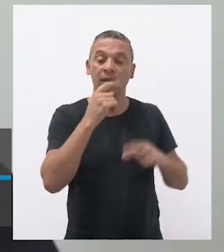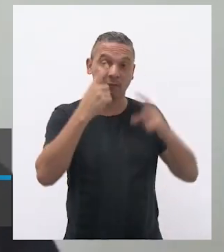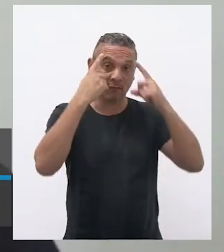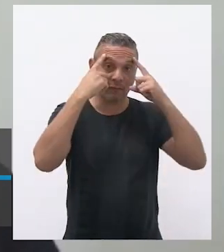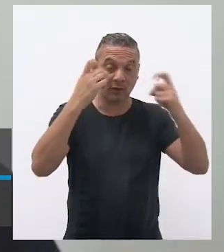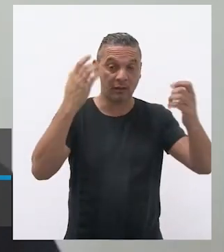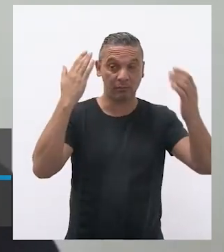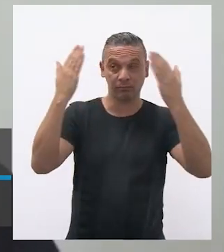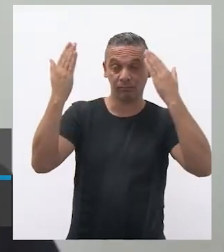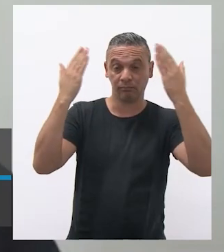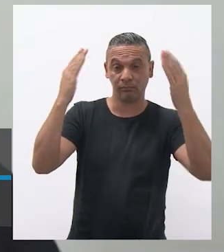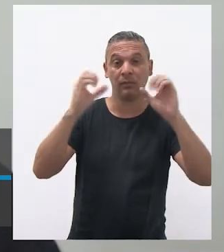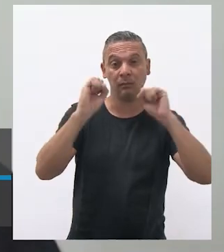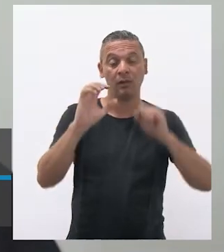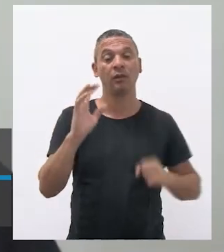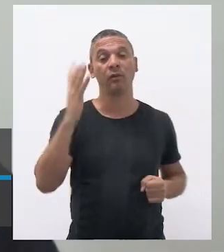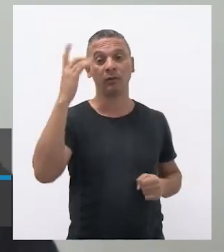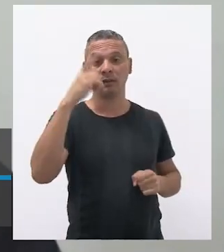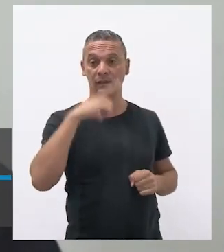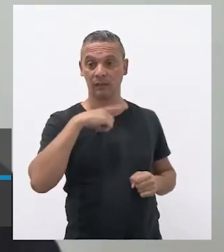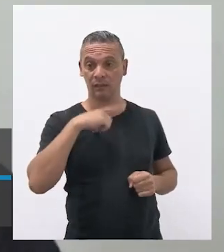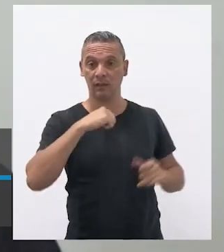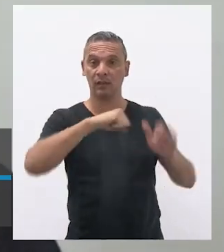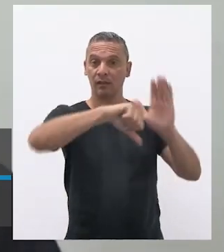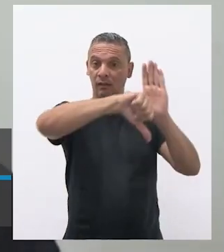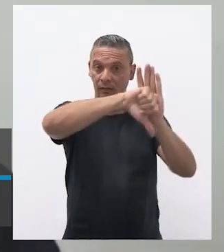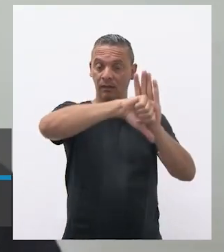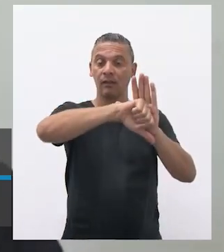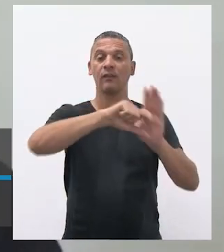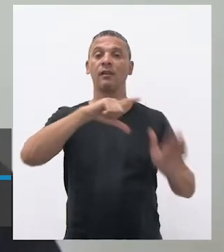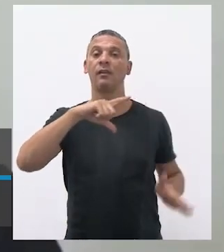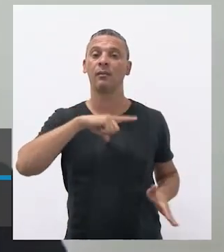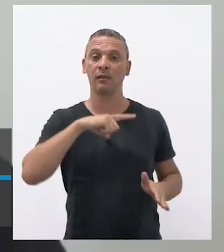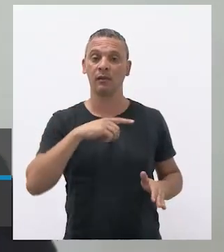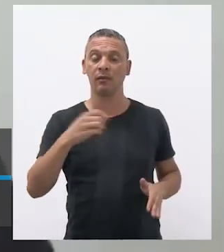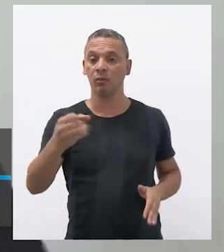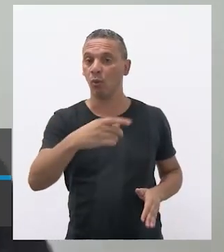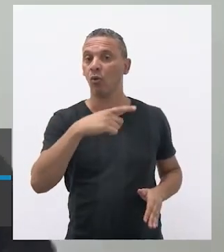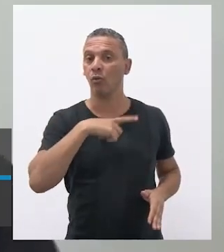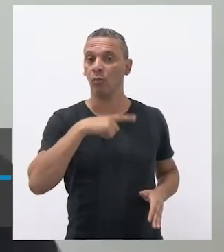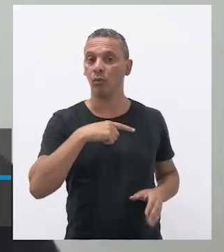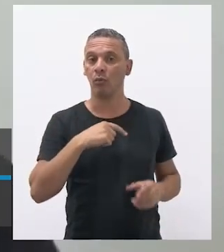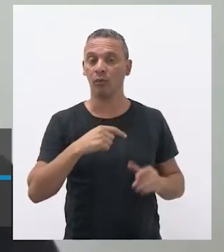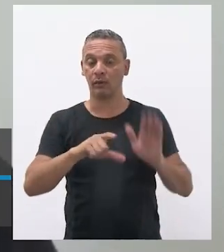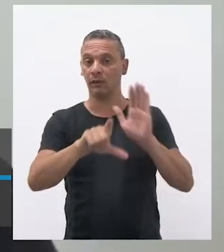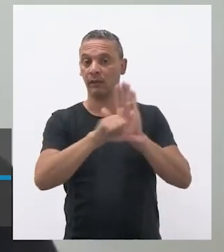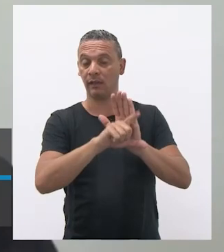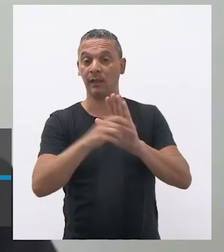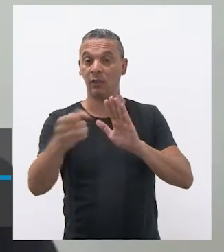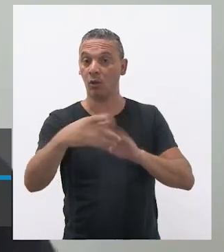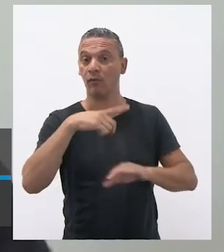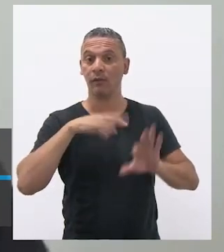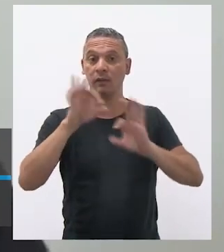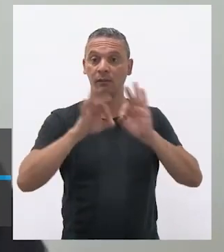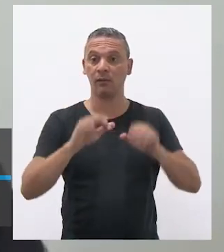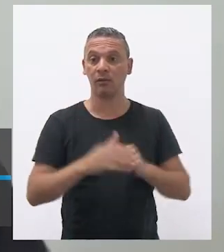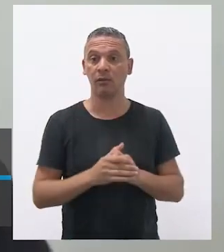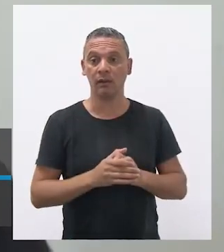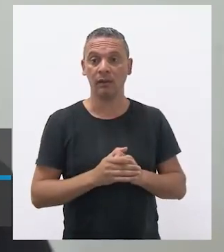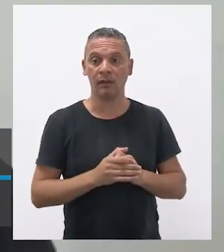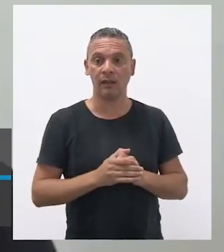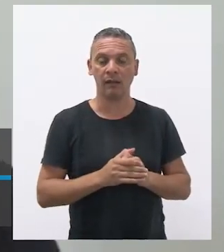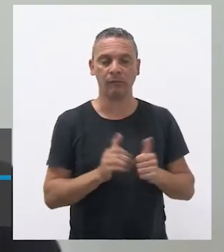de pôr fogo na casa, de matar animais de estimação, de provocar, colocar